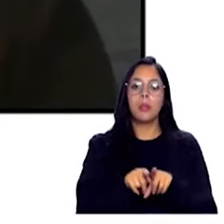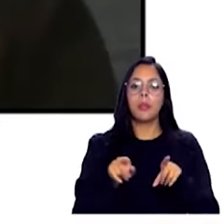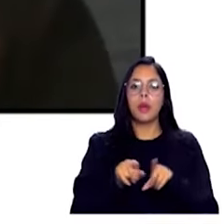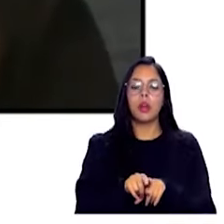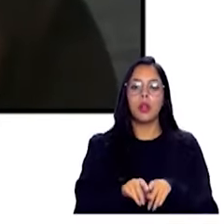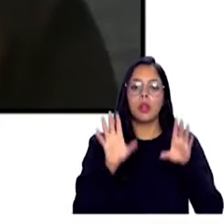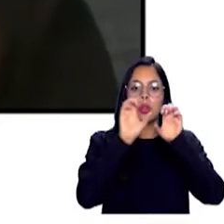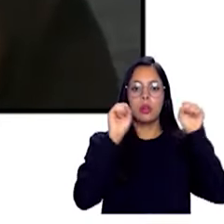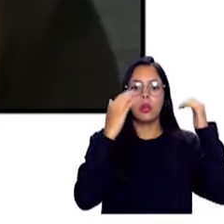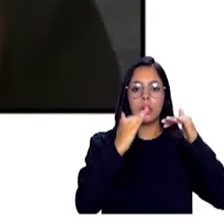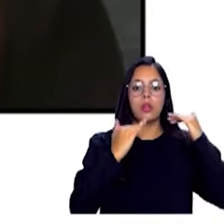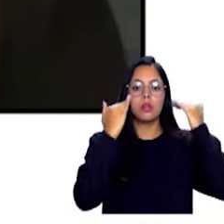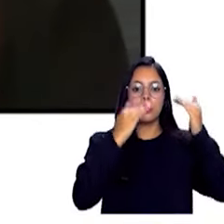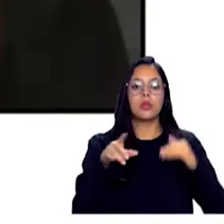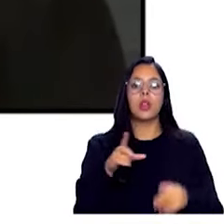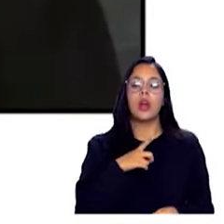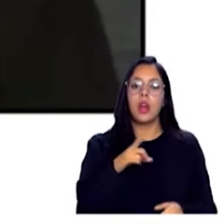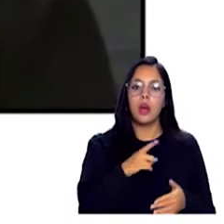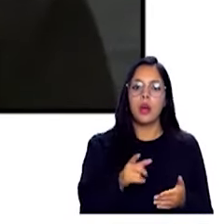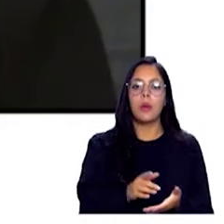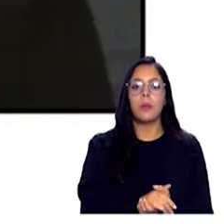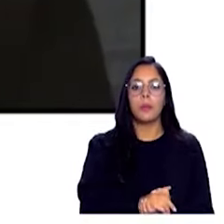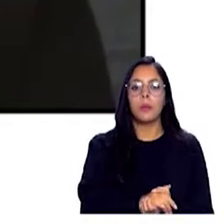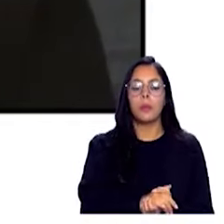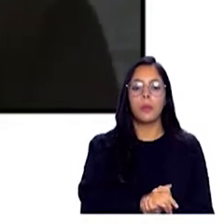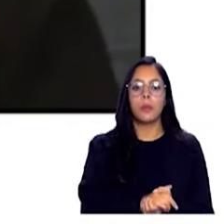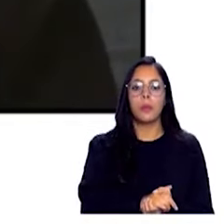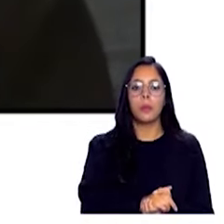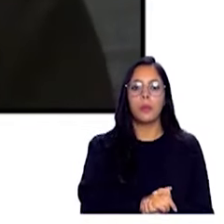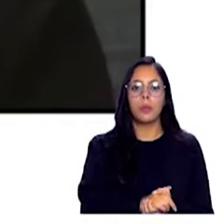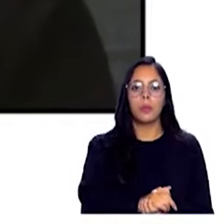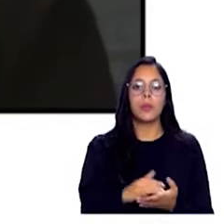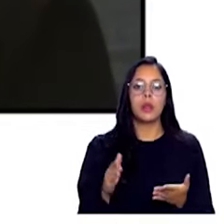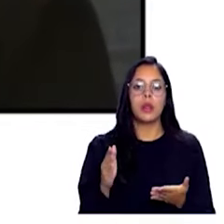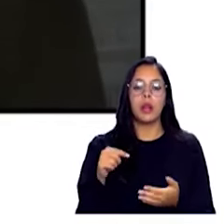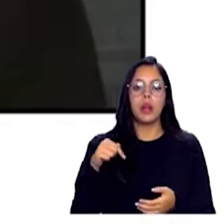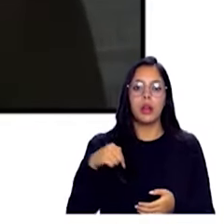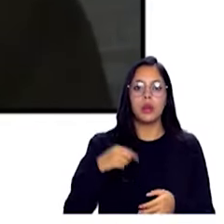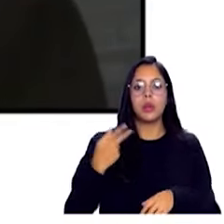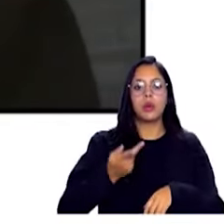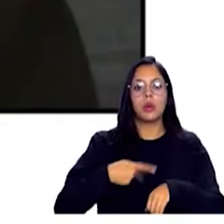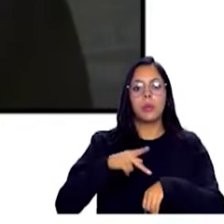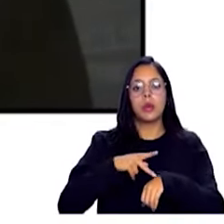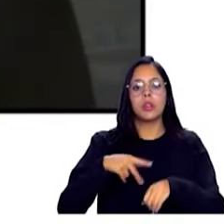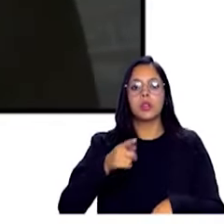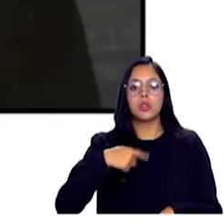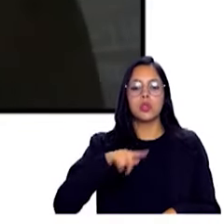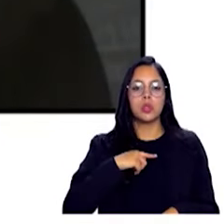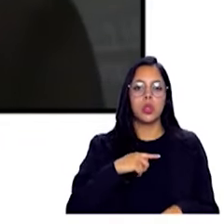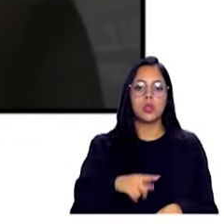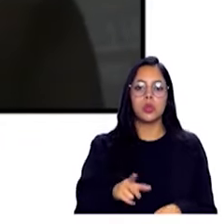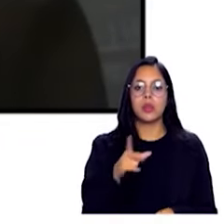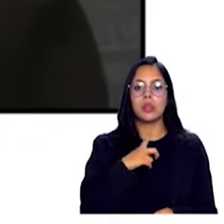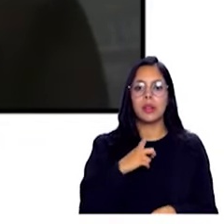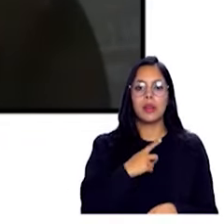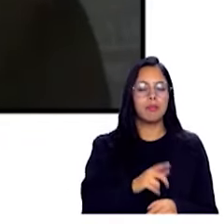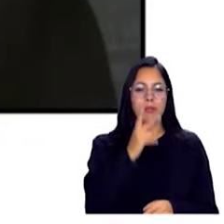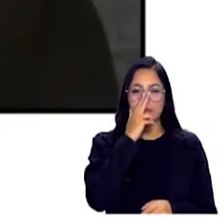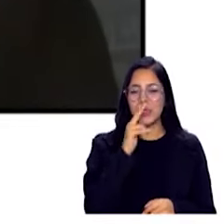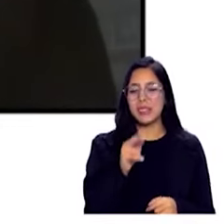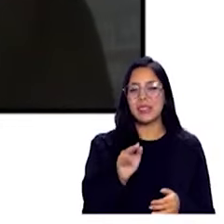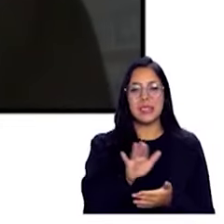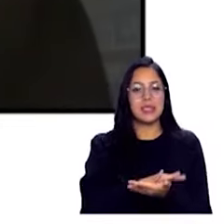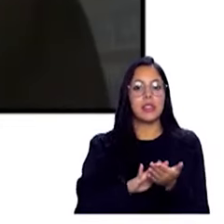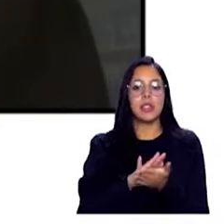selecionar os recursos que eles vão julgar o que existe eh nos nossos países não é nem de longe nada parecido com o que